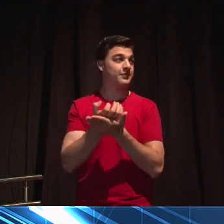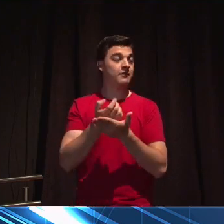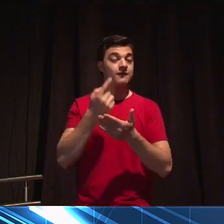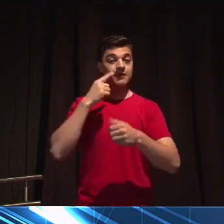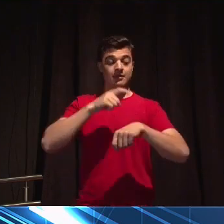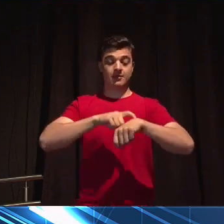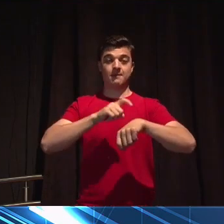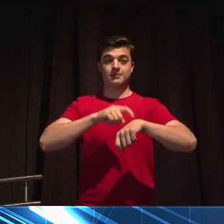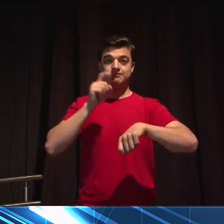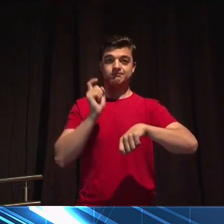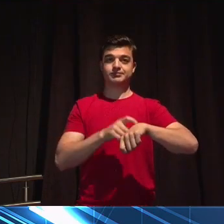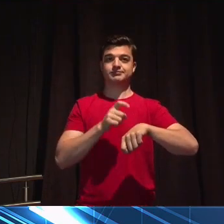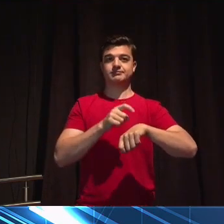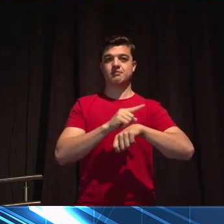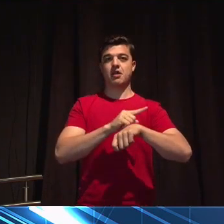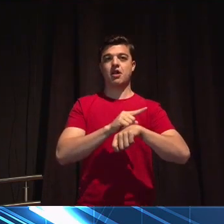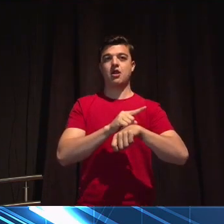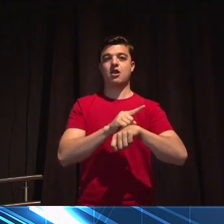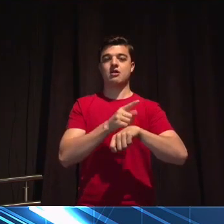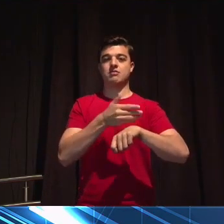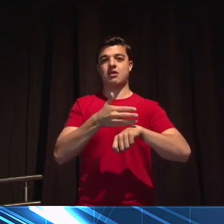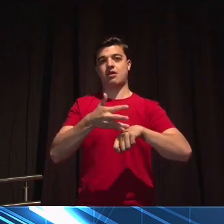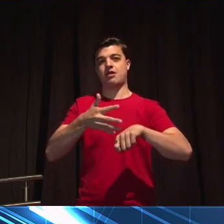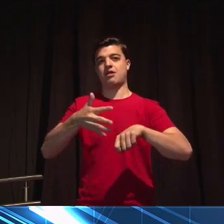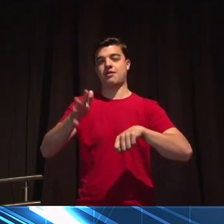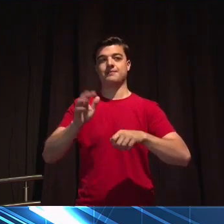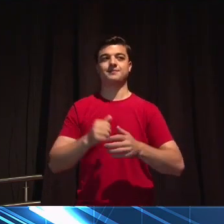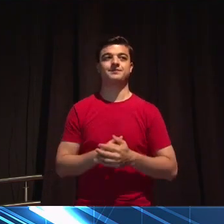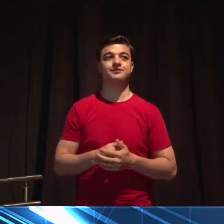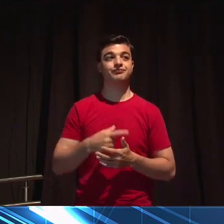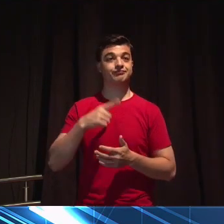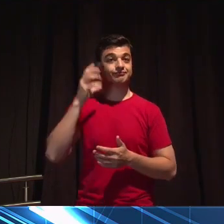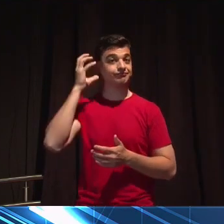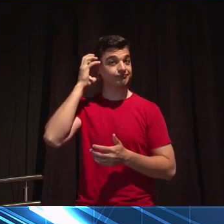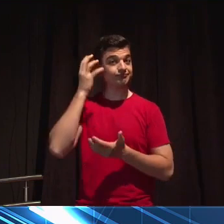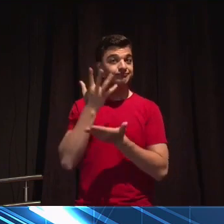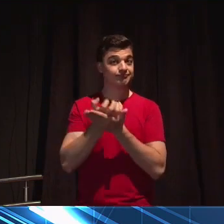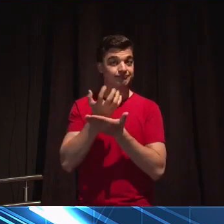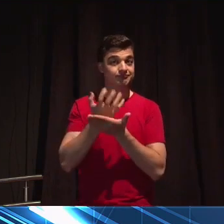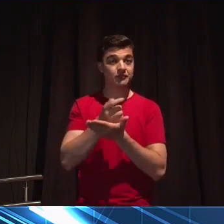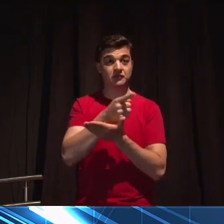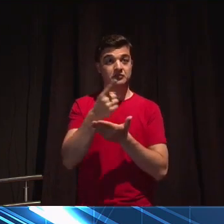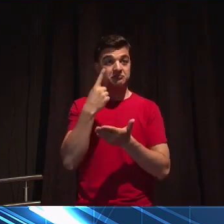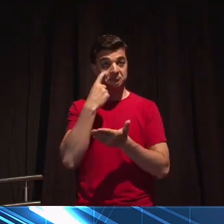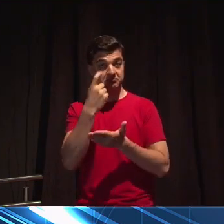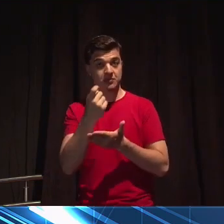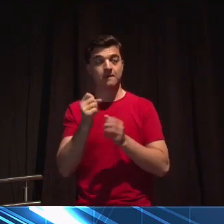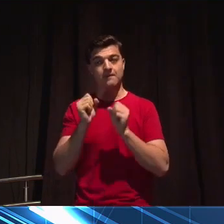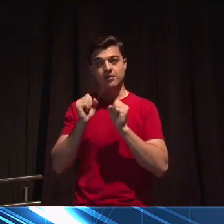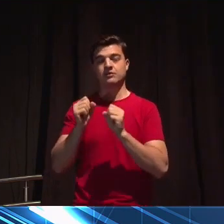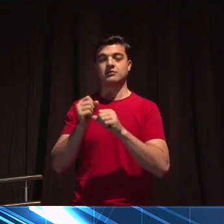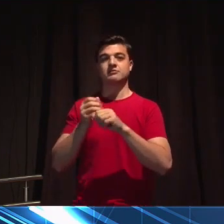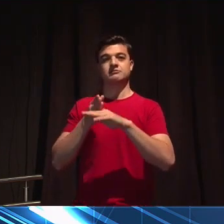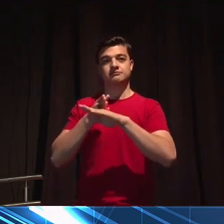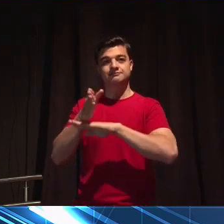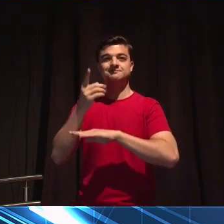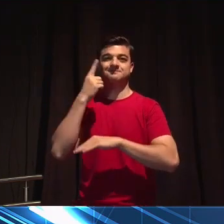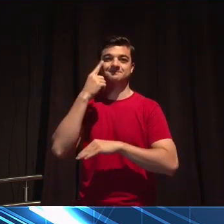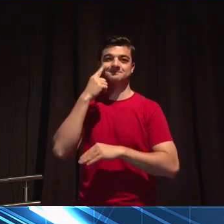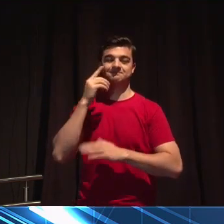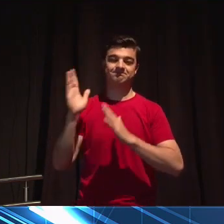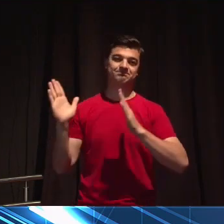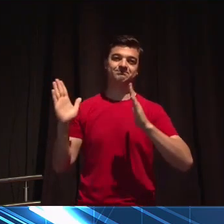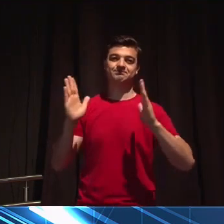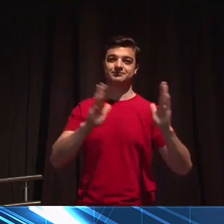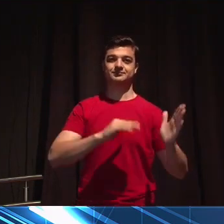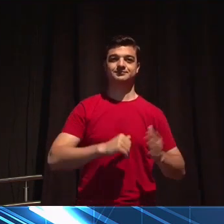Só para não me perder no tempo aqui. E então tem podcast lá, sigam também, se vocês são interessados. Antes de a gente começar, eu queria fazer uma